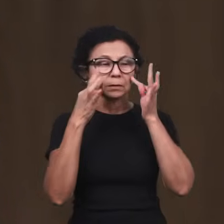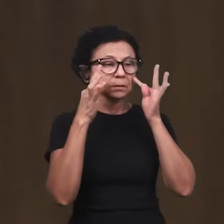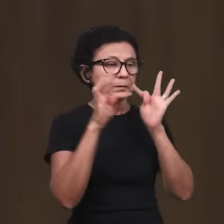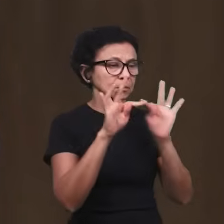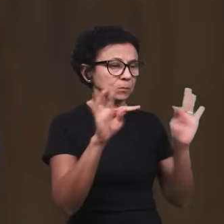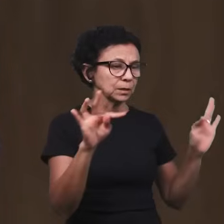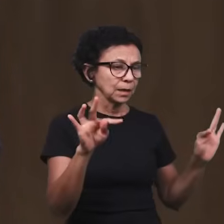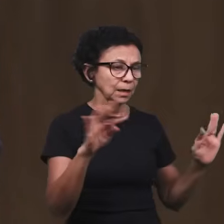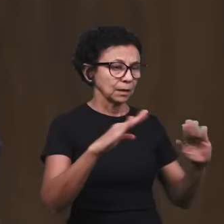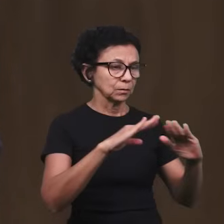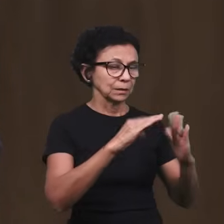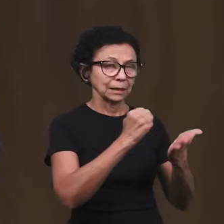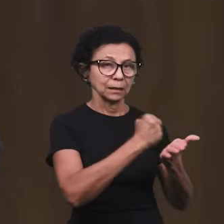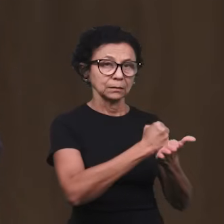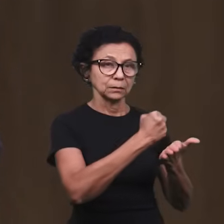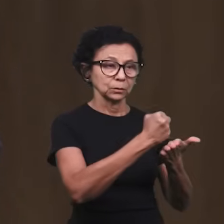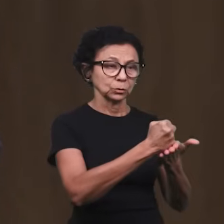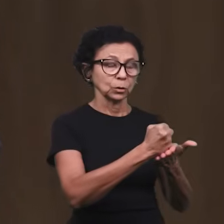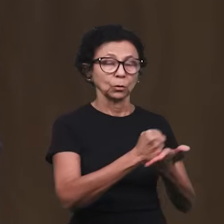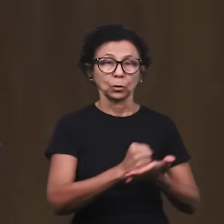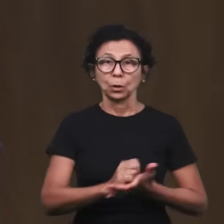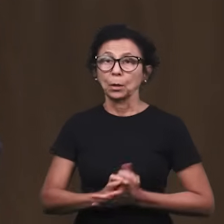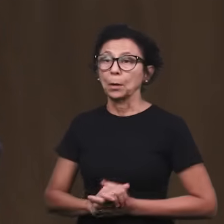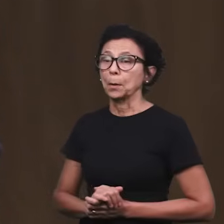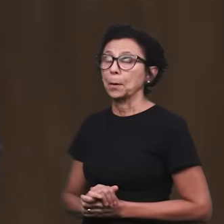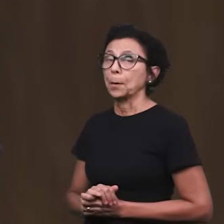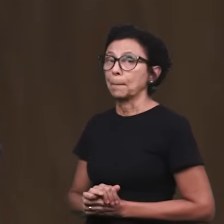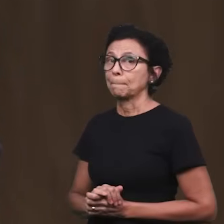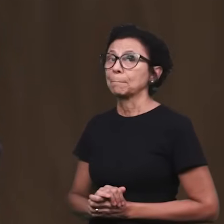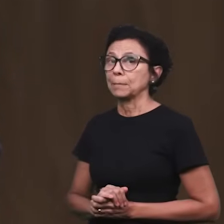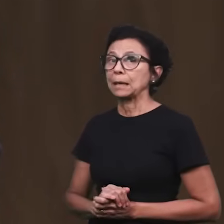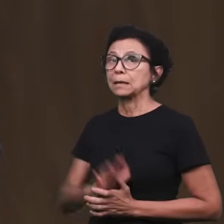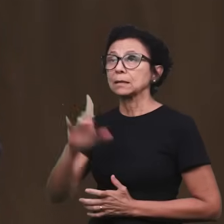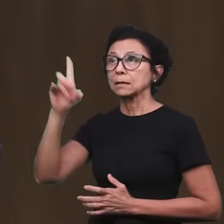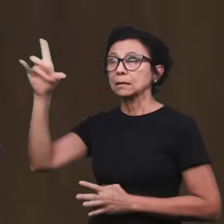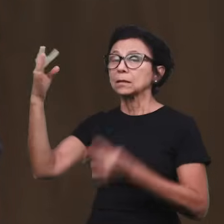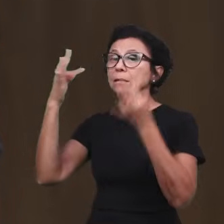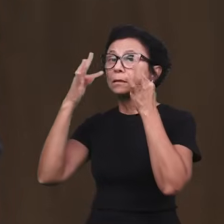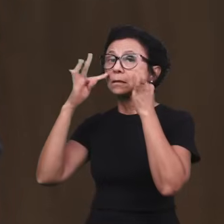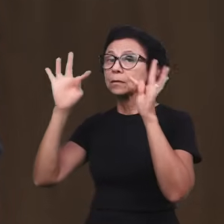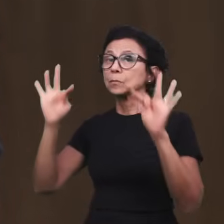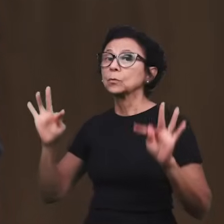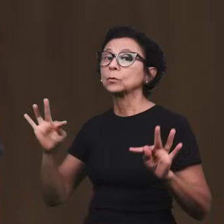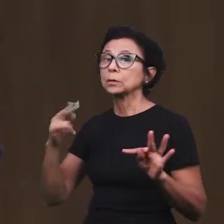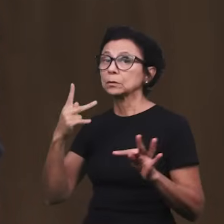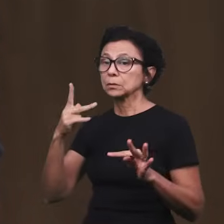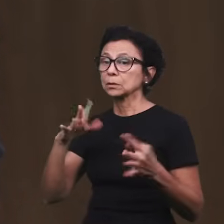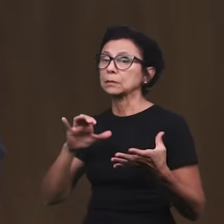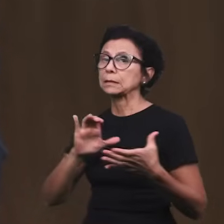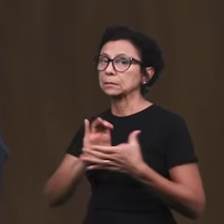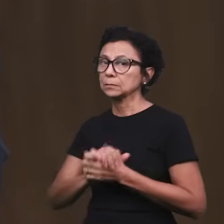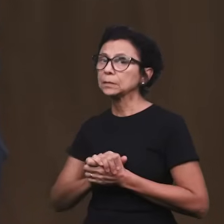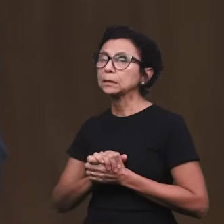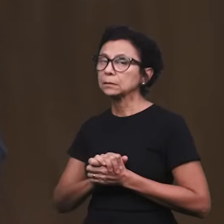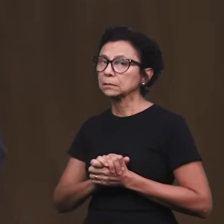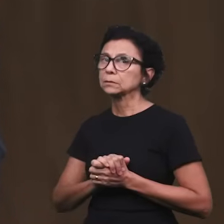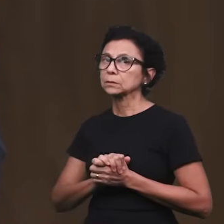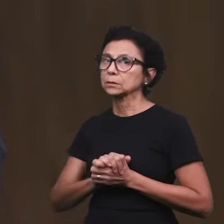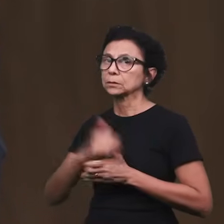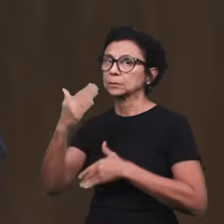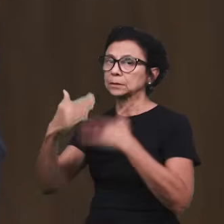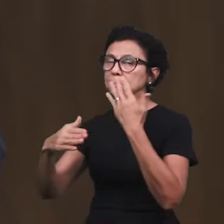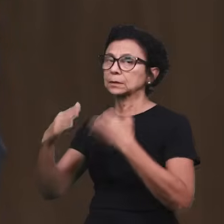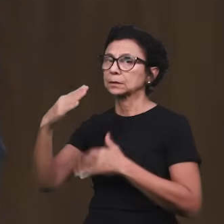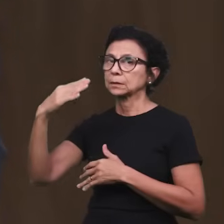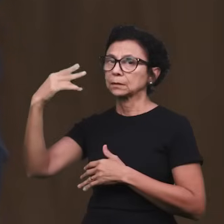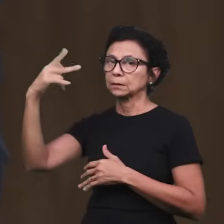o casamento tem o próprio Deus como testemunha entre nós. Quer dizer, isso é uma coisa muito séria, né?